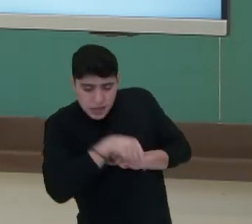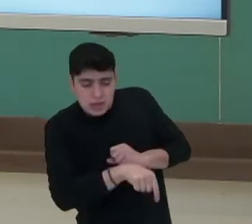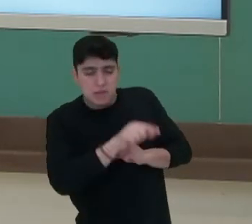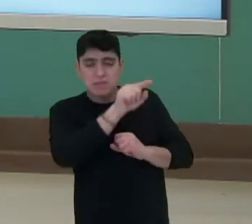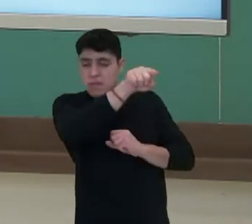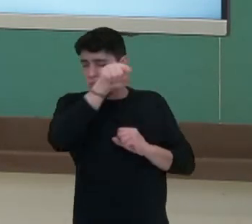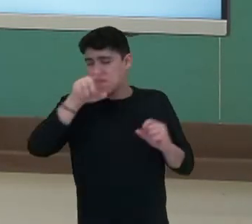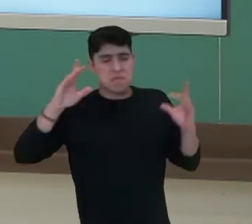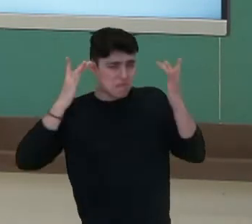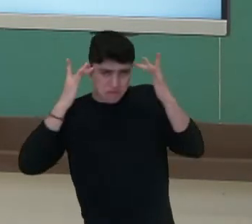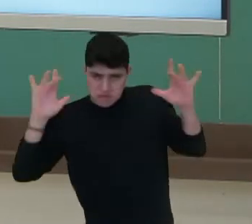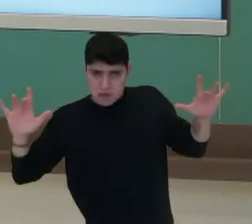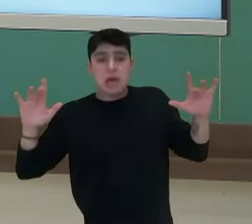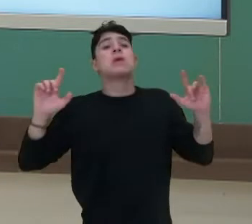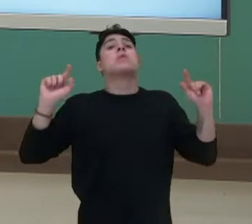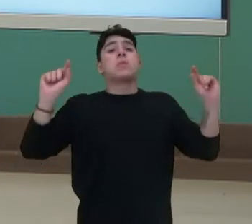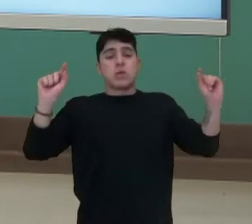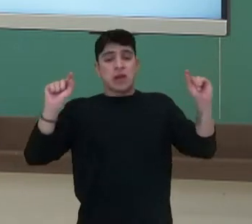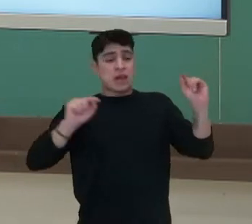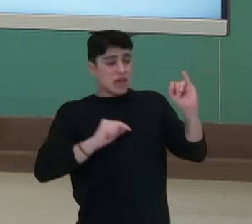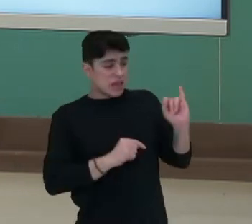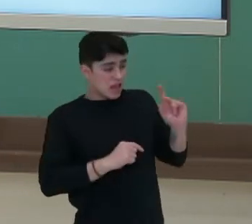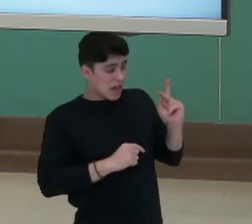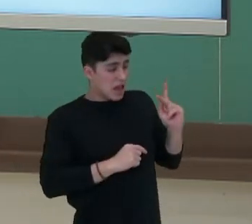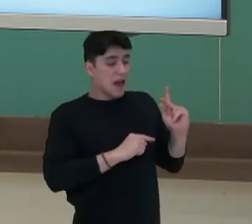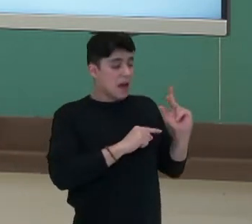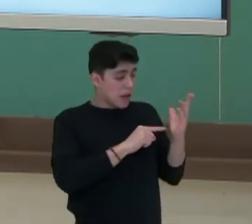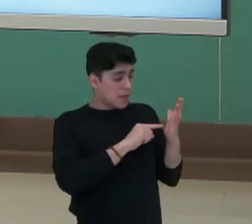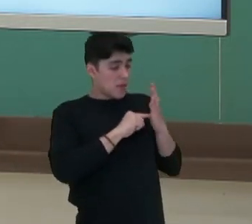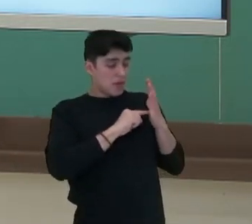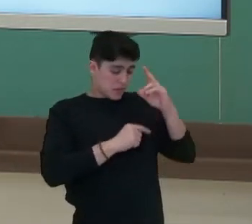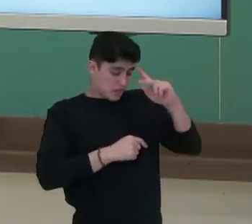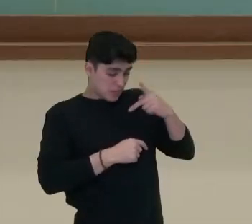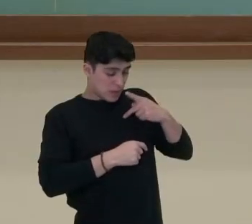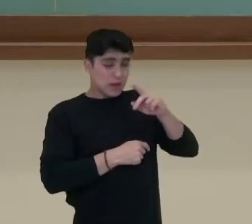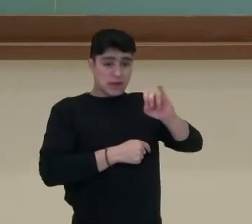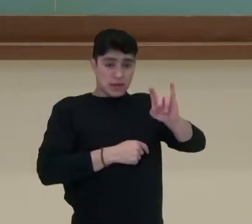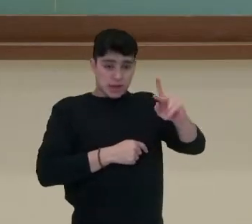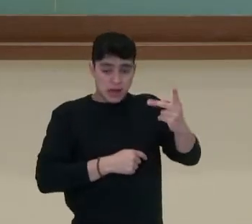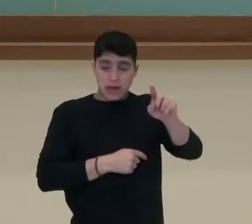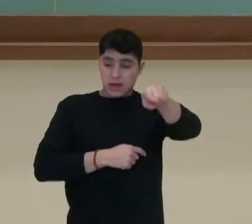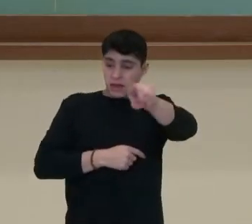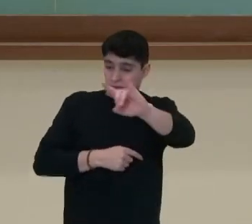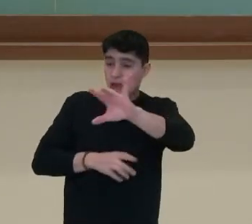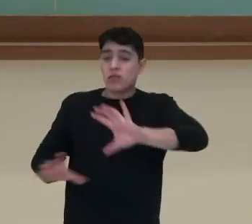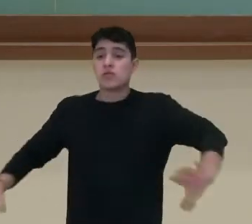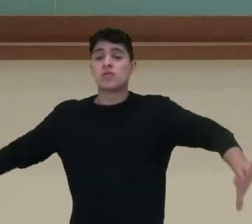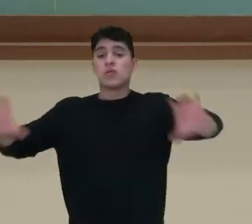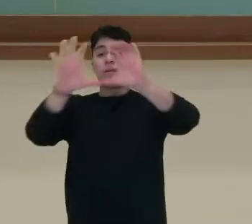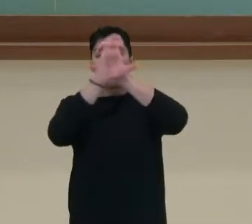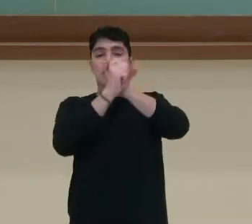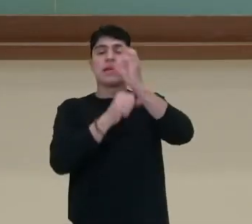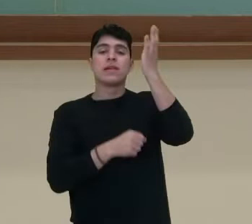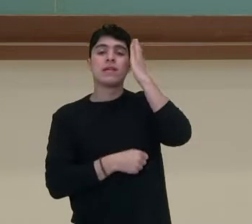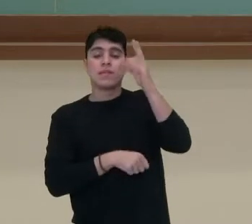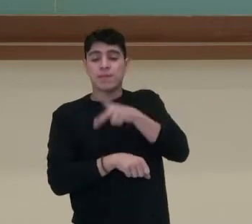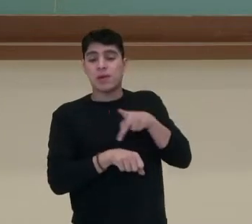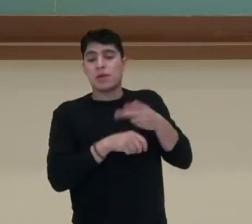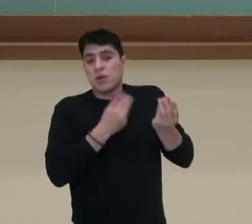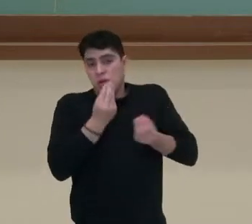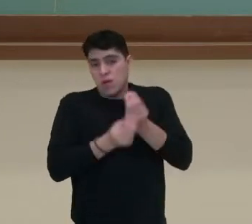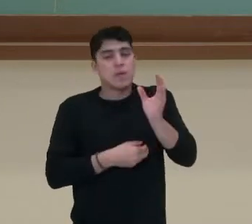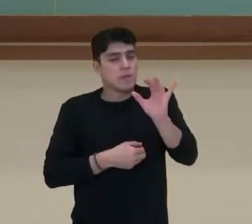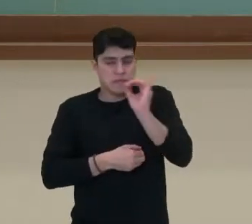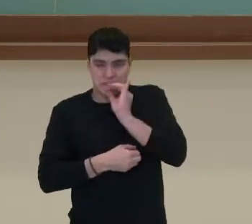são alcançados então por essas variáveis, né? Por exemplo, a renda de um país, né? Um país que tem uma renda muito baixa vai